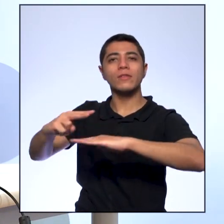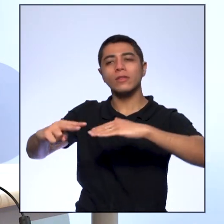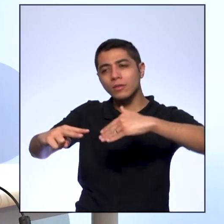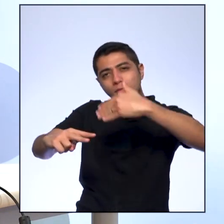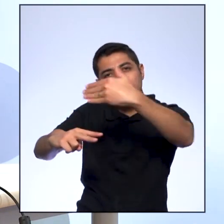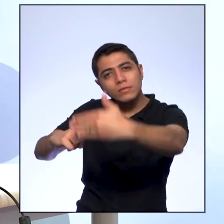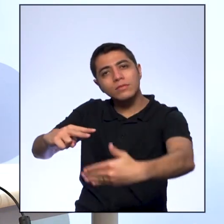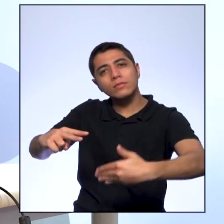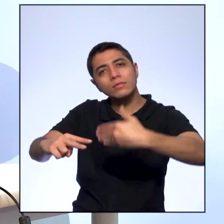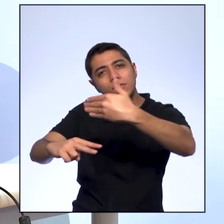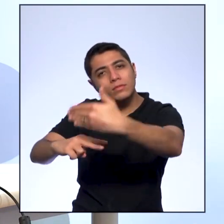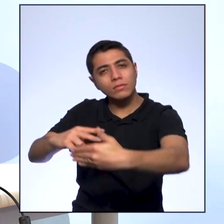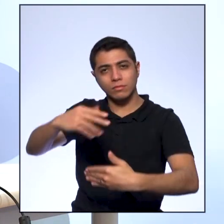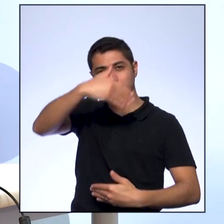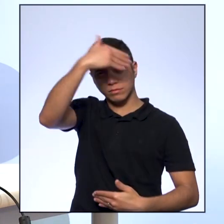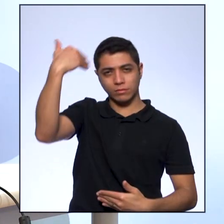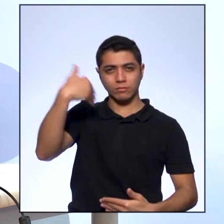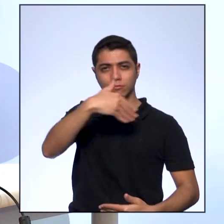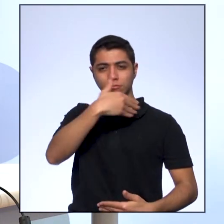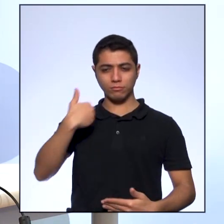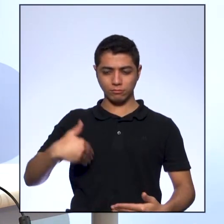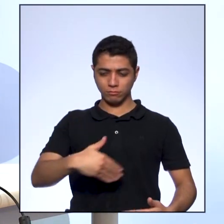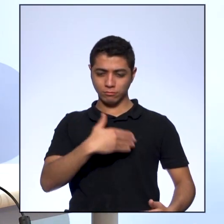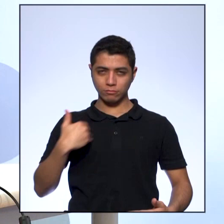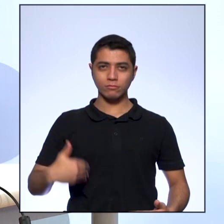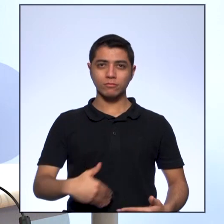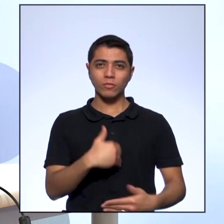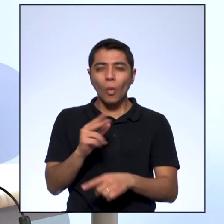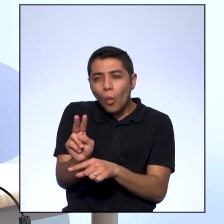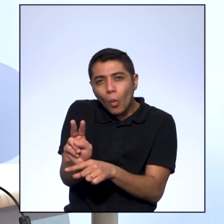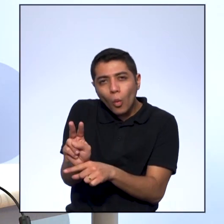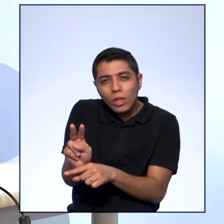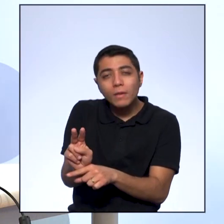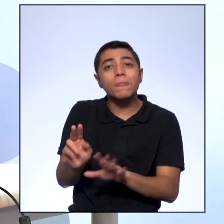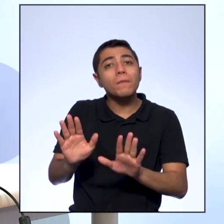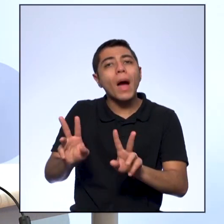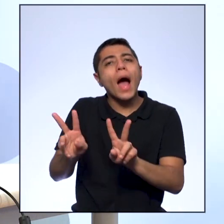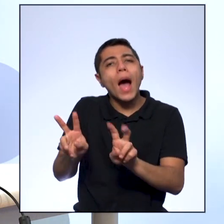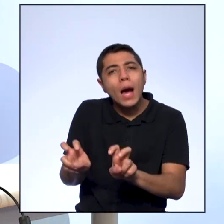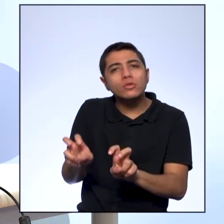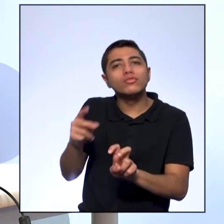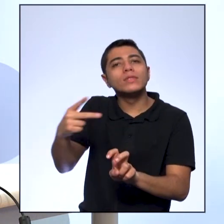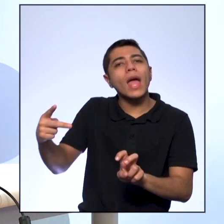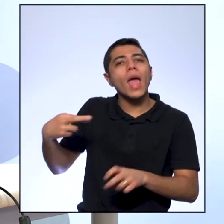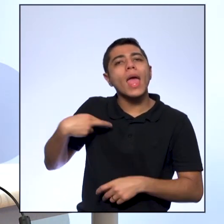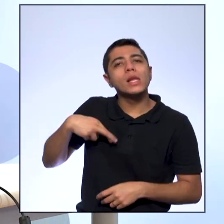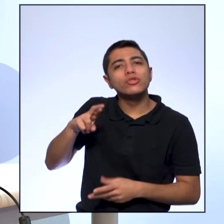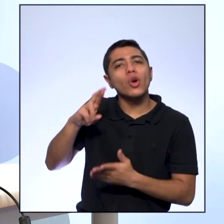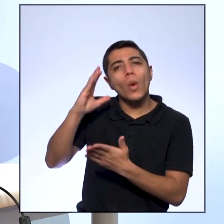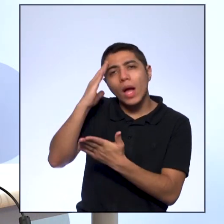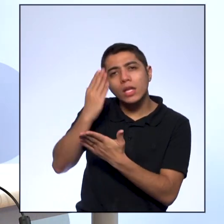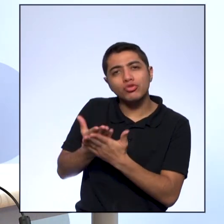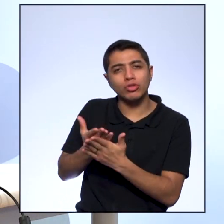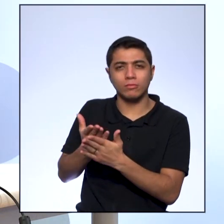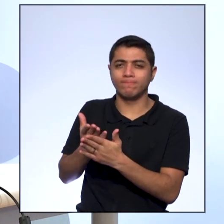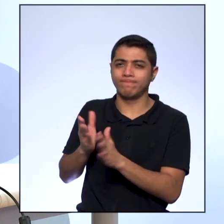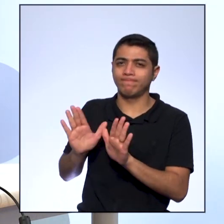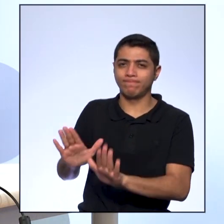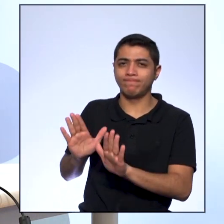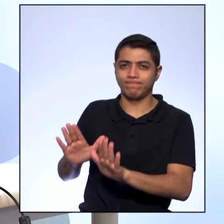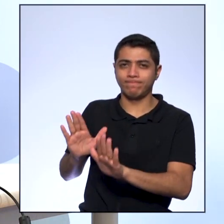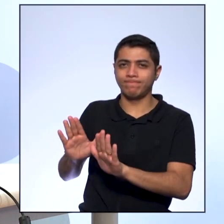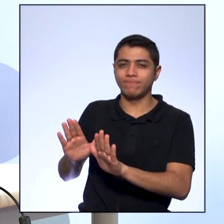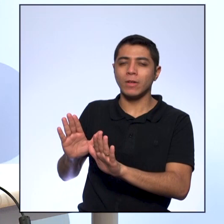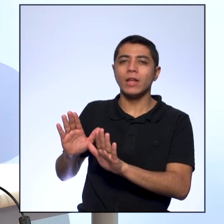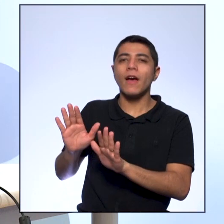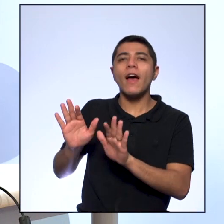para o corpo dela. Mas esse assunto da crença a gente vai jogar um pouquinho mais para o final da aula, porque vamos continuar na nossa retomada